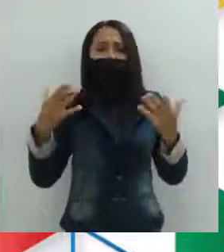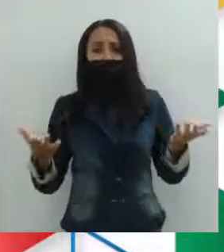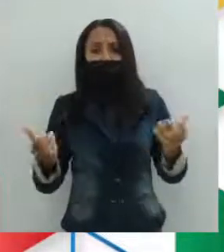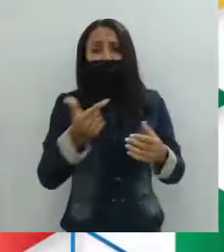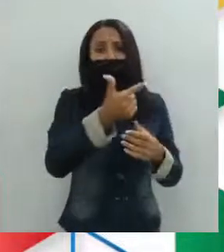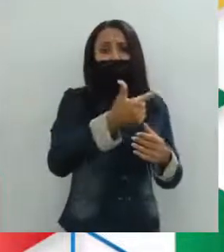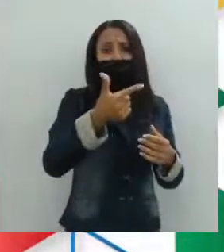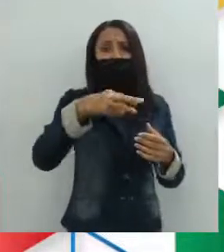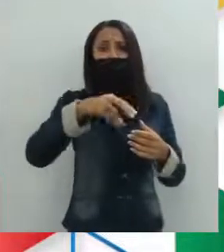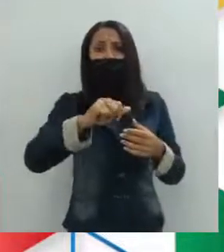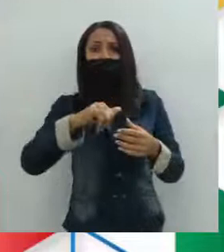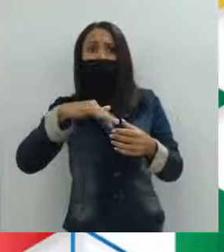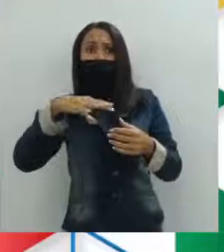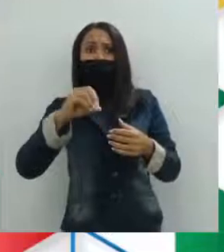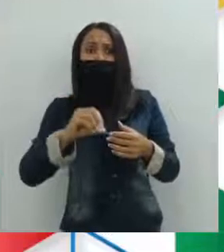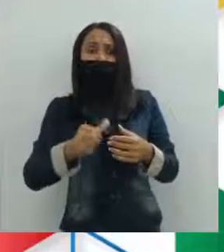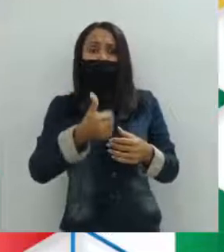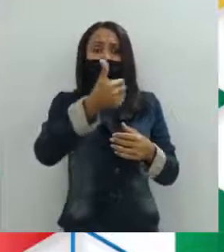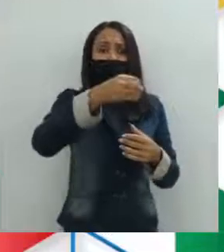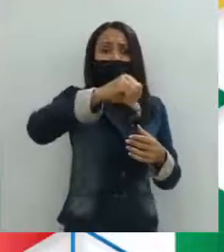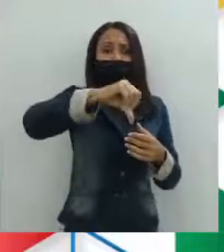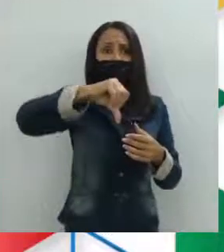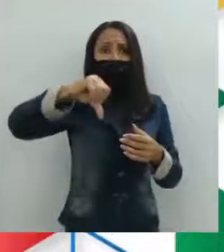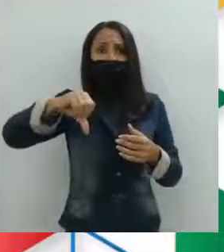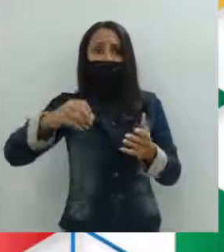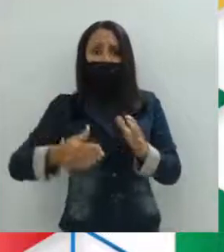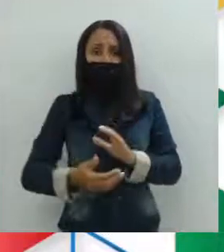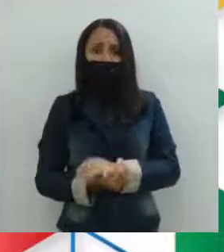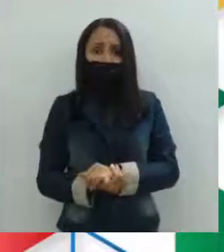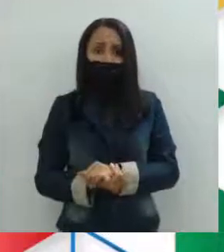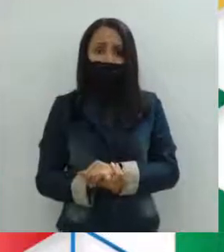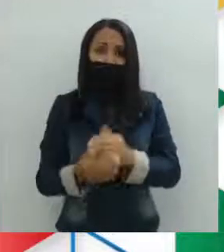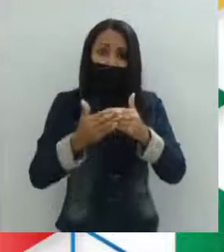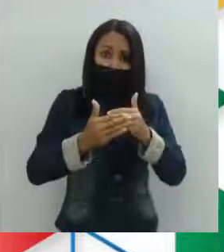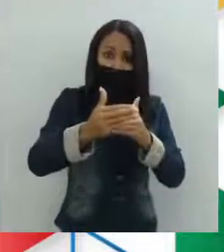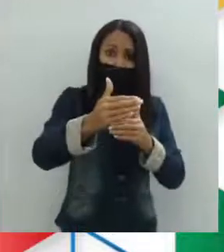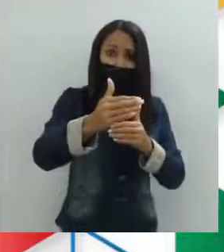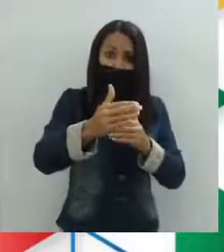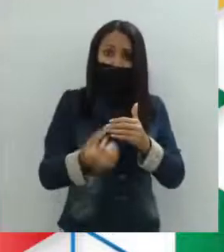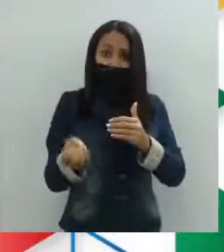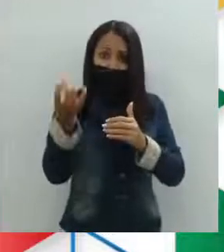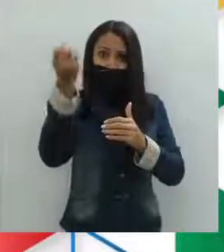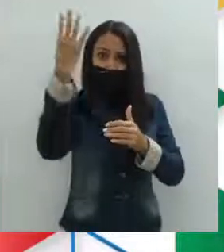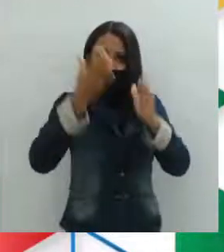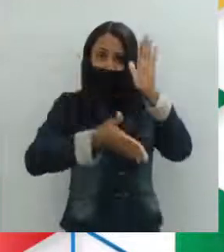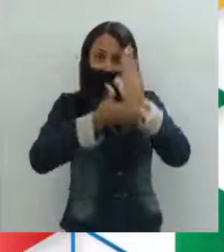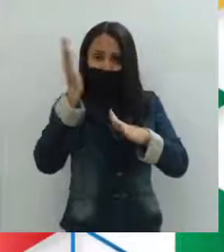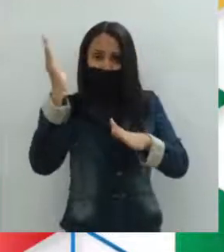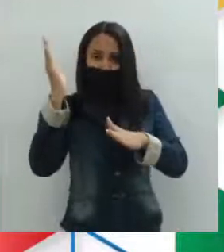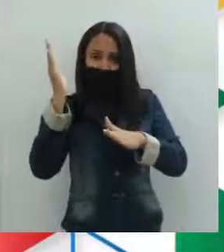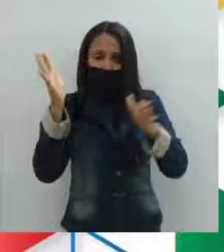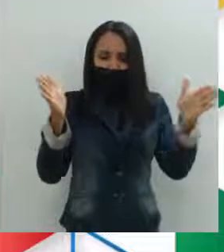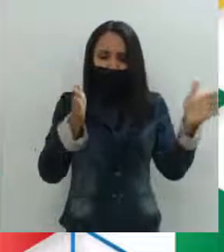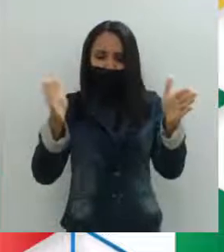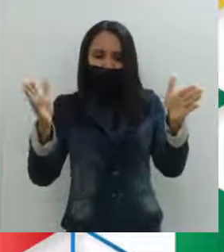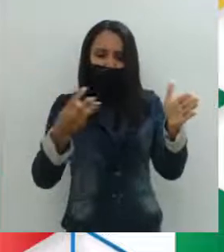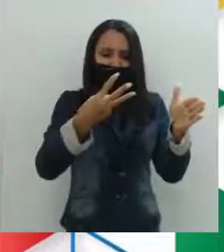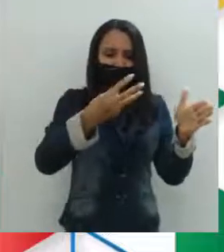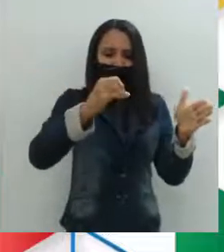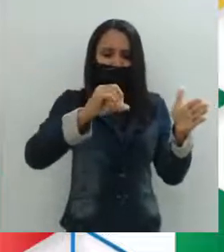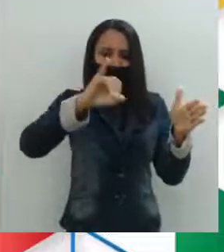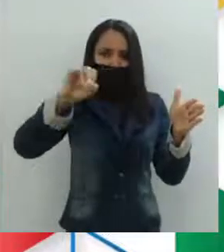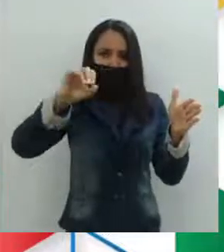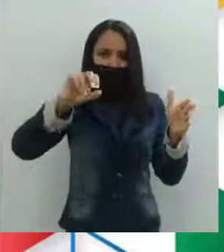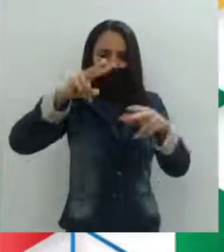em 22 de maio de 1999. Início da viagem a 30 de junho. Veja, de maio a